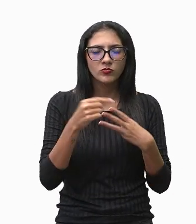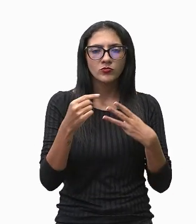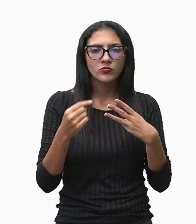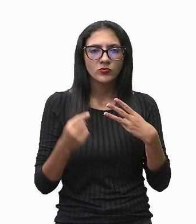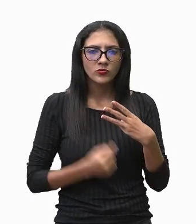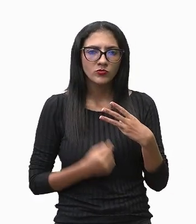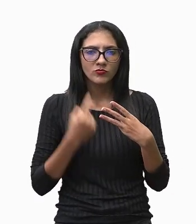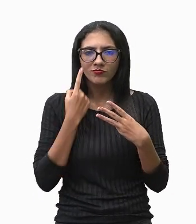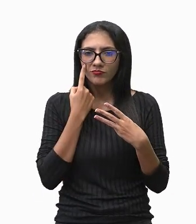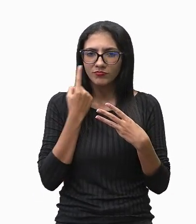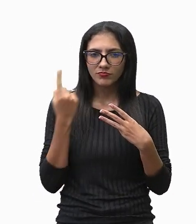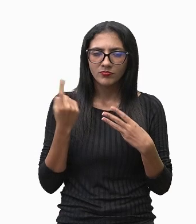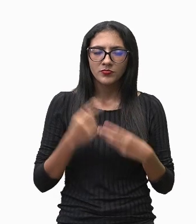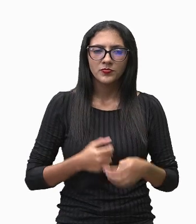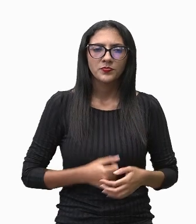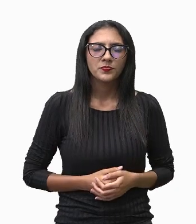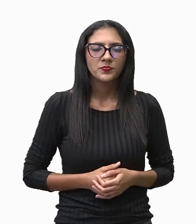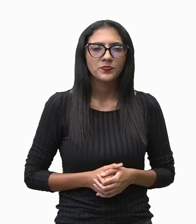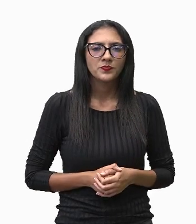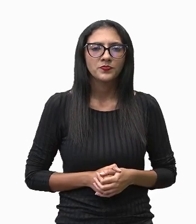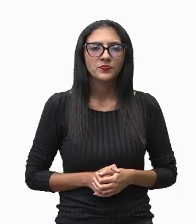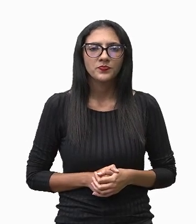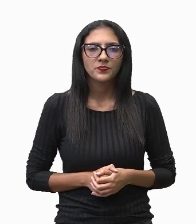e o Paquistão. Então,